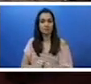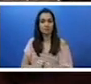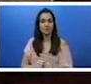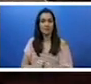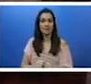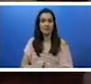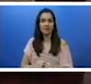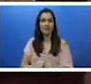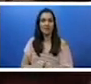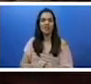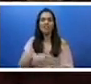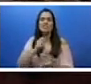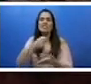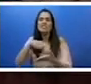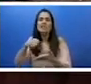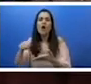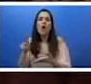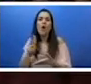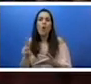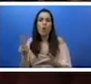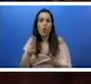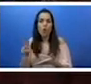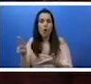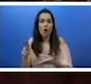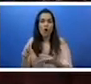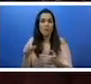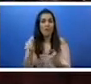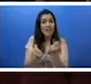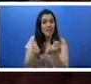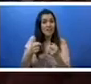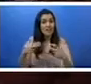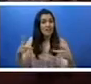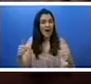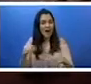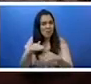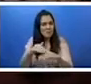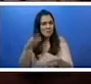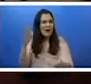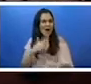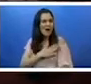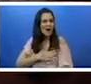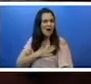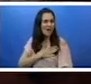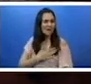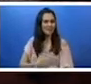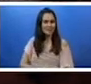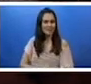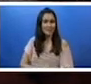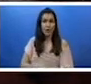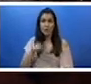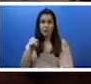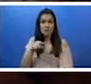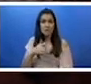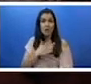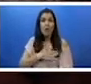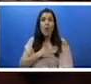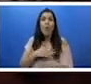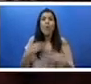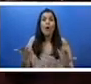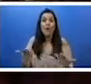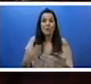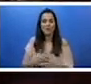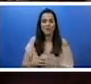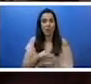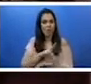a gente vai fazer assim, ó, escreva o nome do meio de transporte que você mais gostou. Qual foi o que você mais gostou?